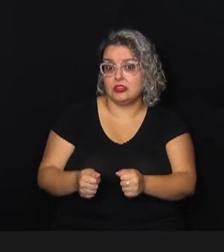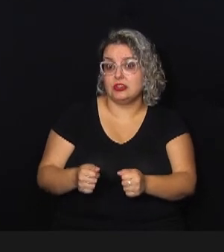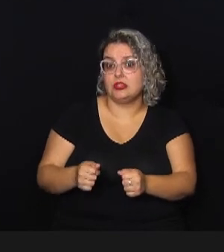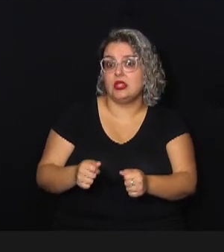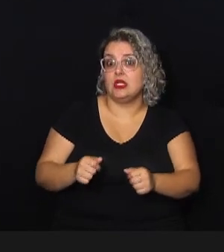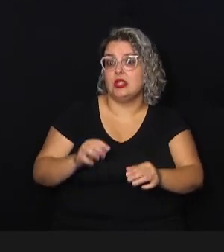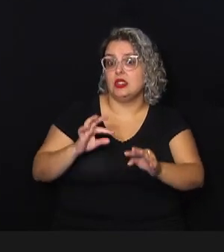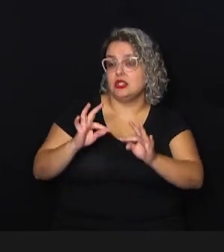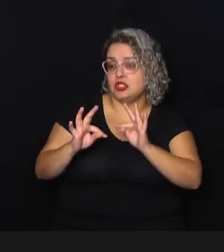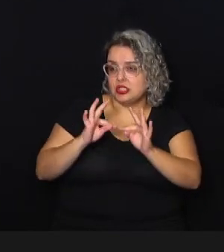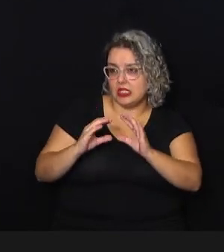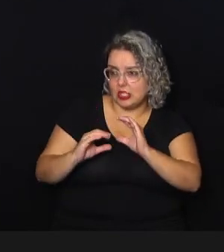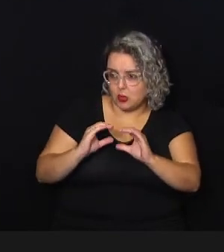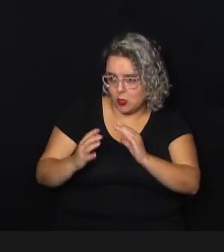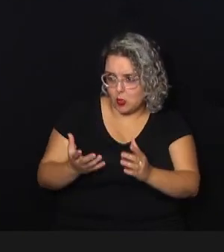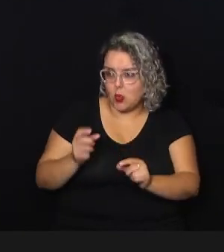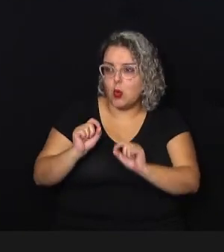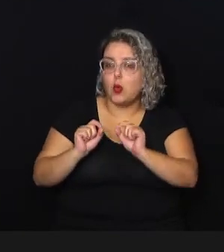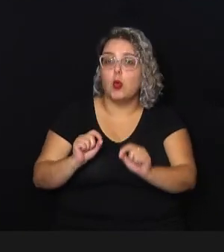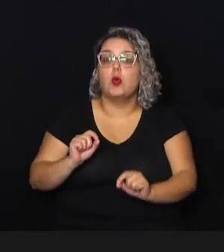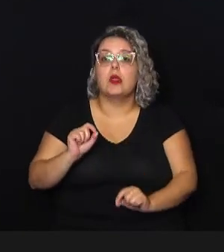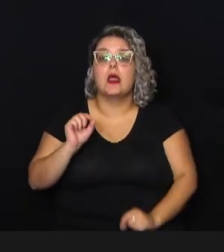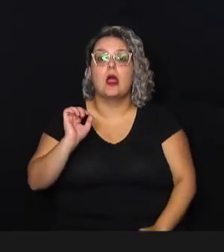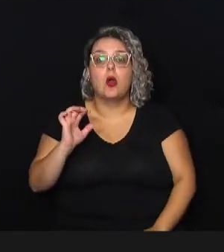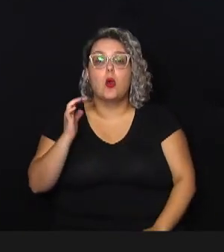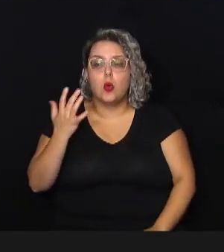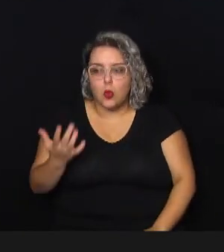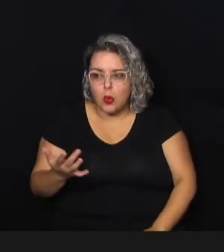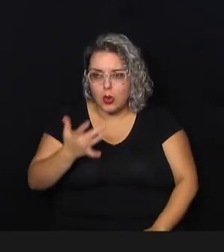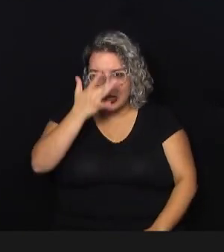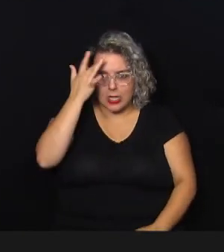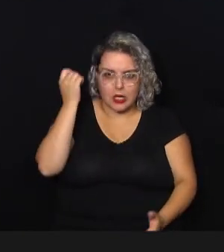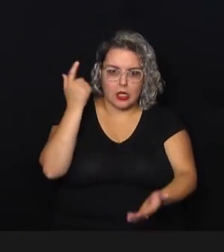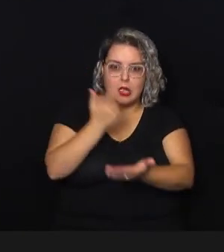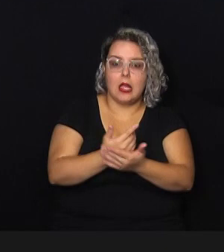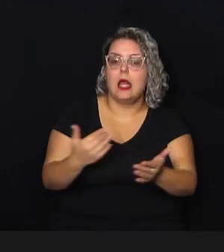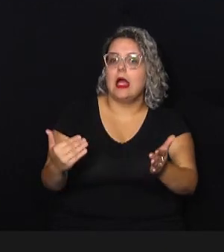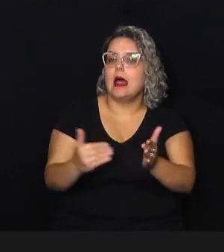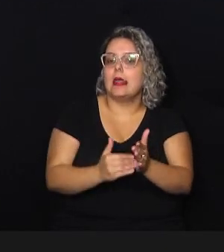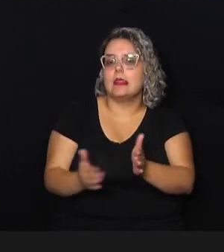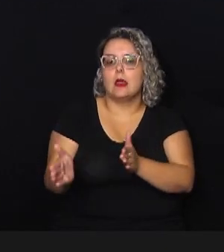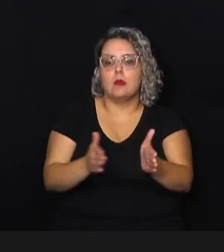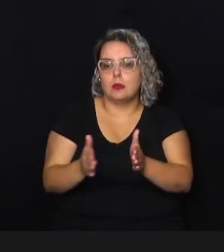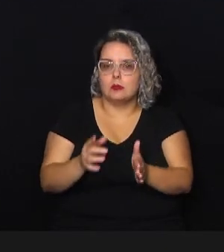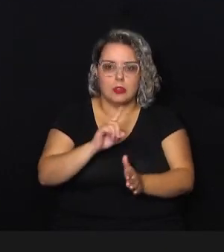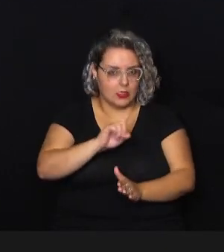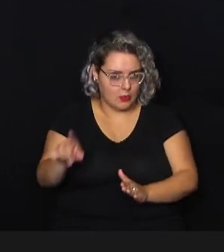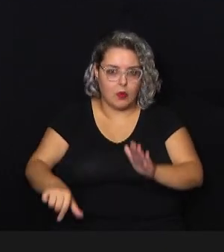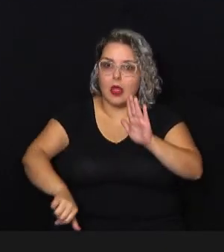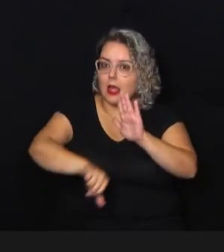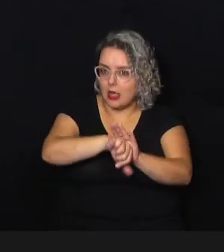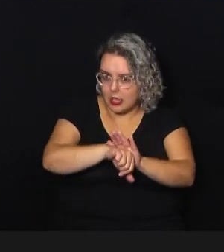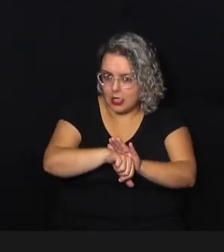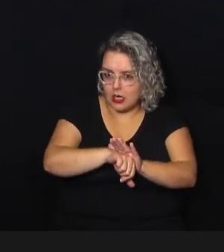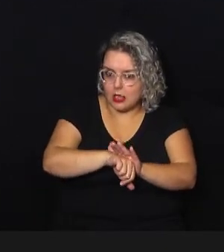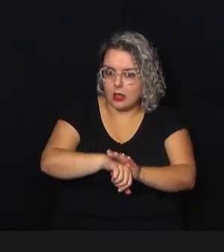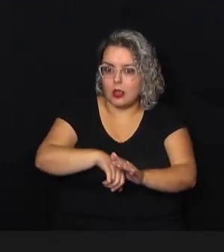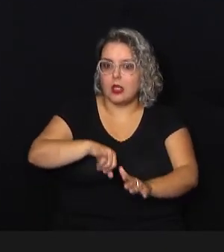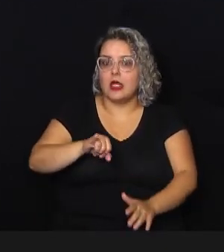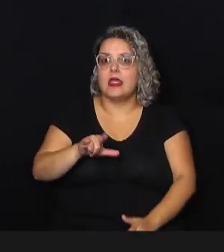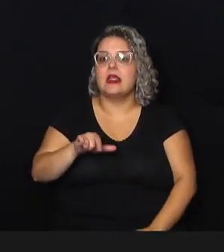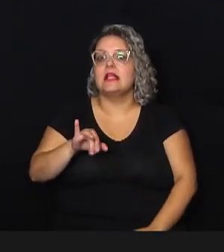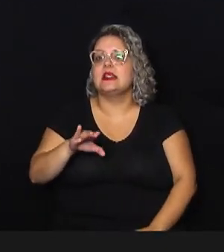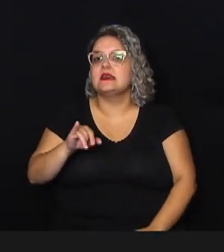Telecomunicações. O que ocorre com o consumidor, até o momento, ele não pratica crime, ele pratica um ilícito